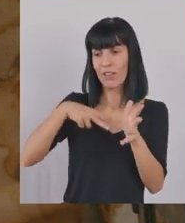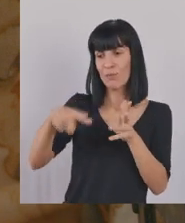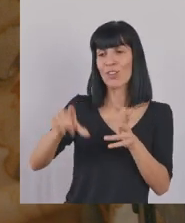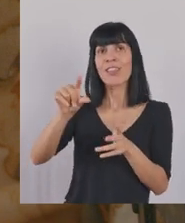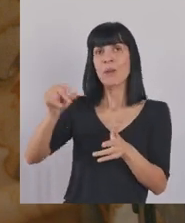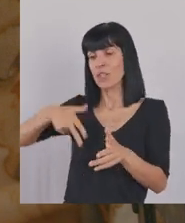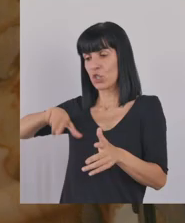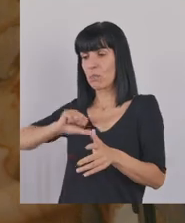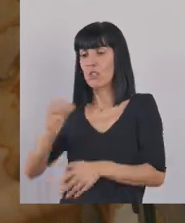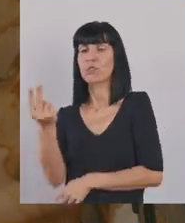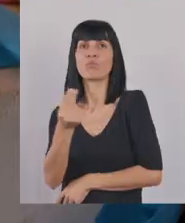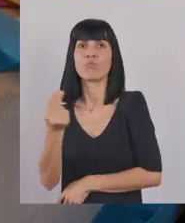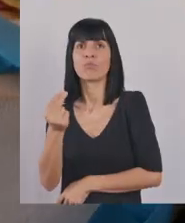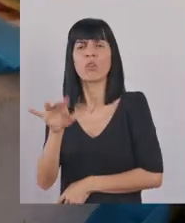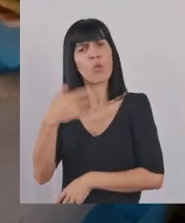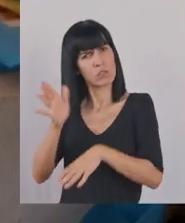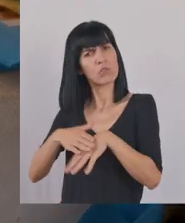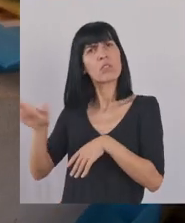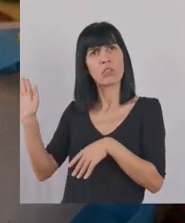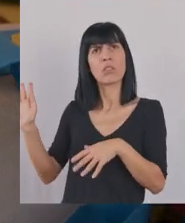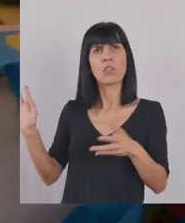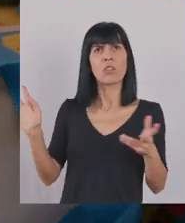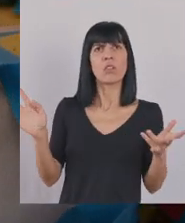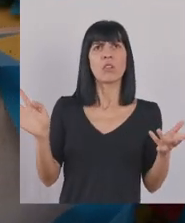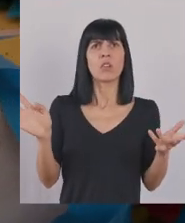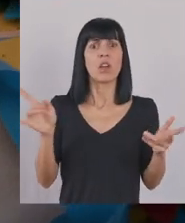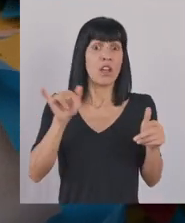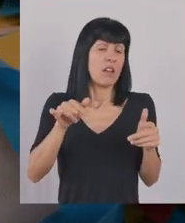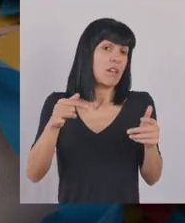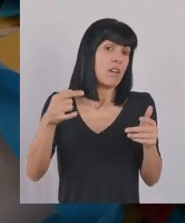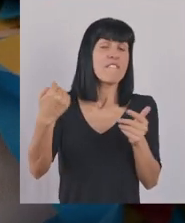Ibérica. E quando os gajos foram embora, provavelmente